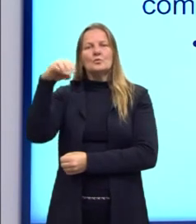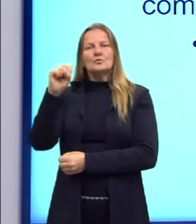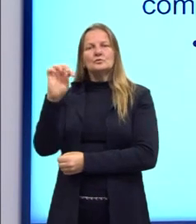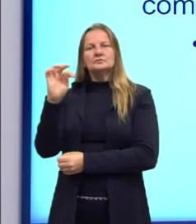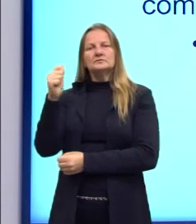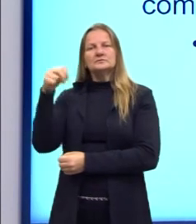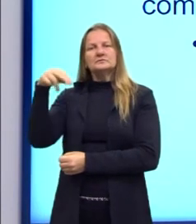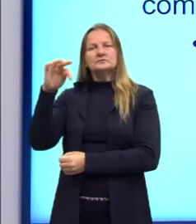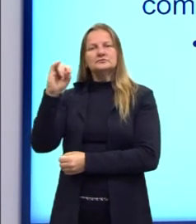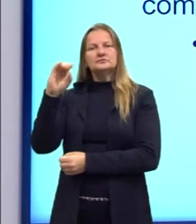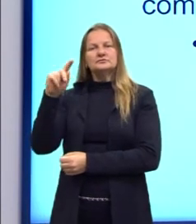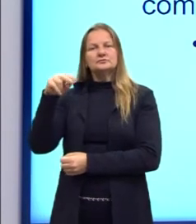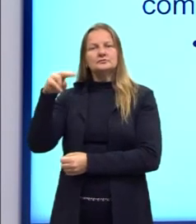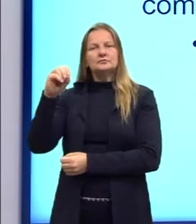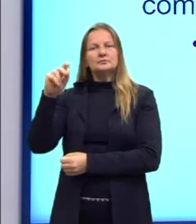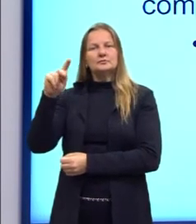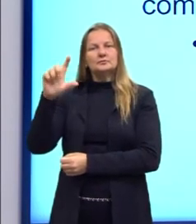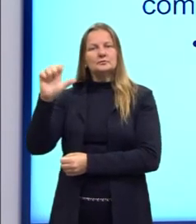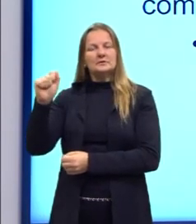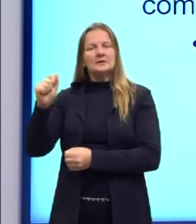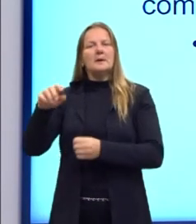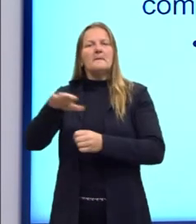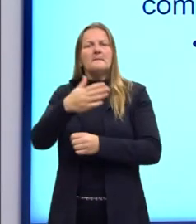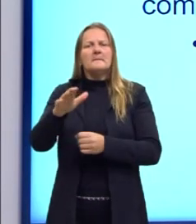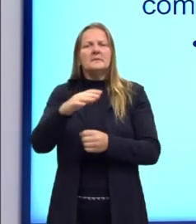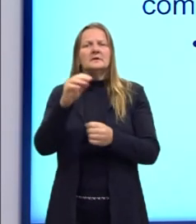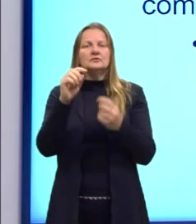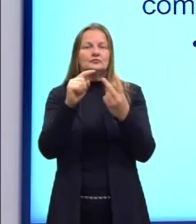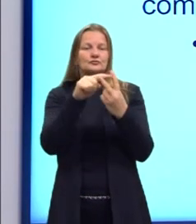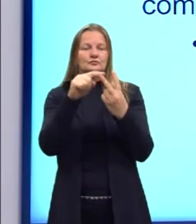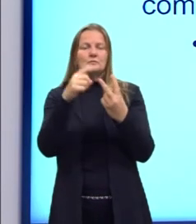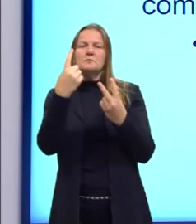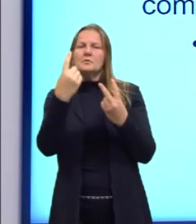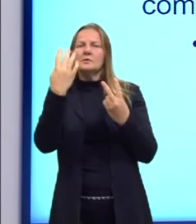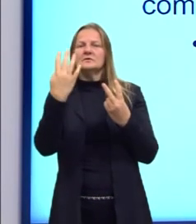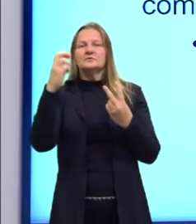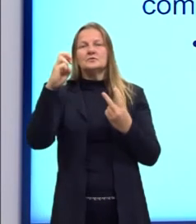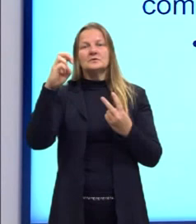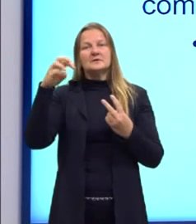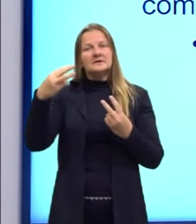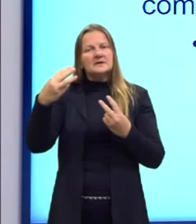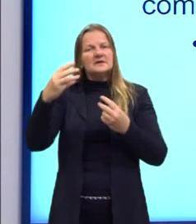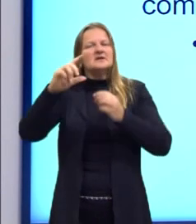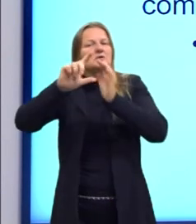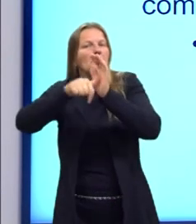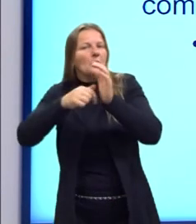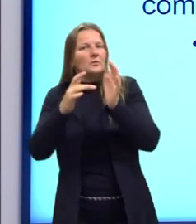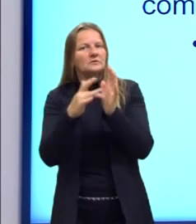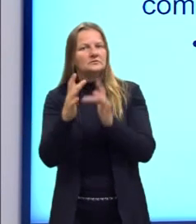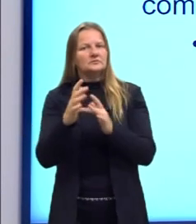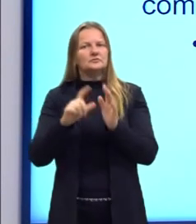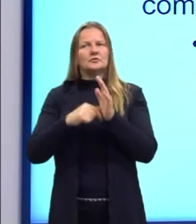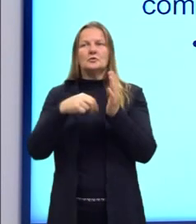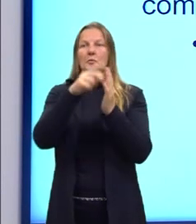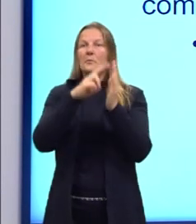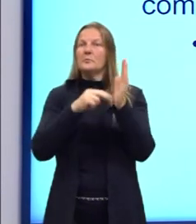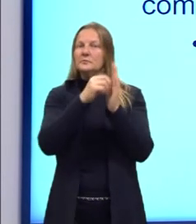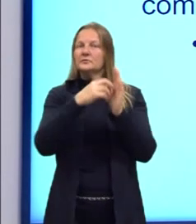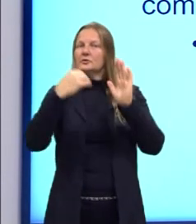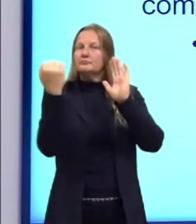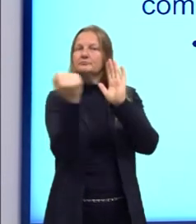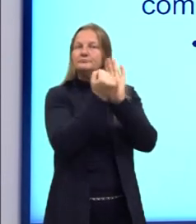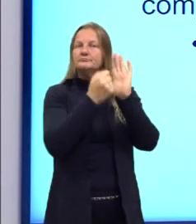tomada pelos turcos otomanos em 1453 depois de Cristo aqui a gente tem uma pintura